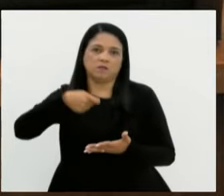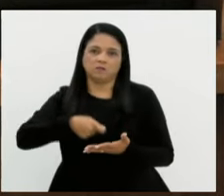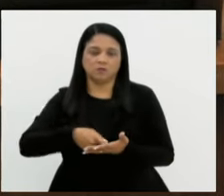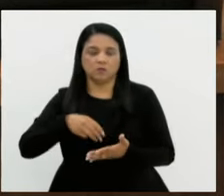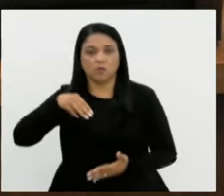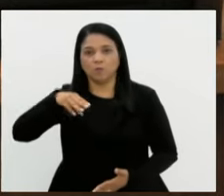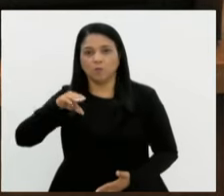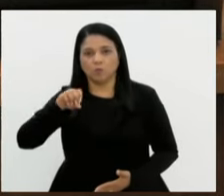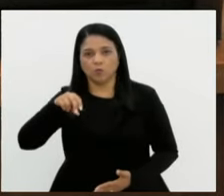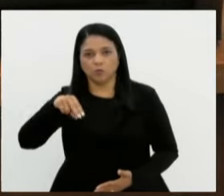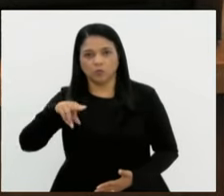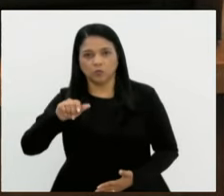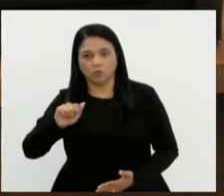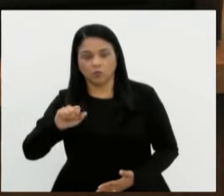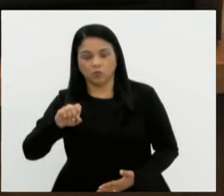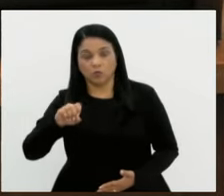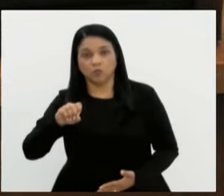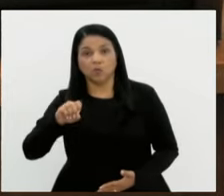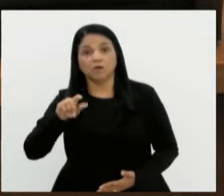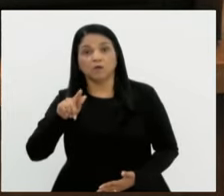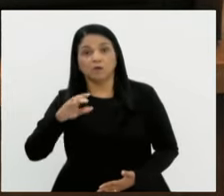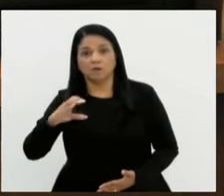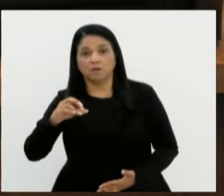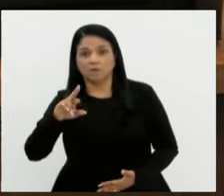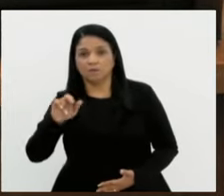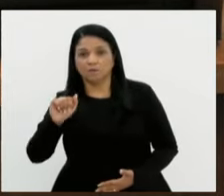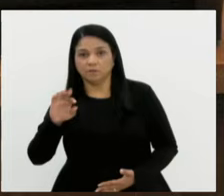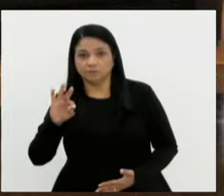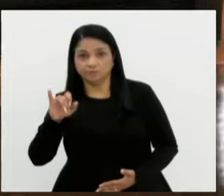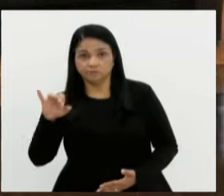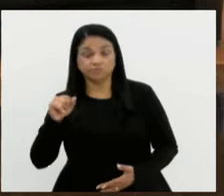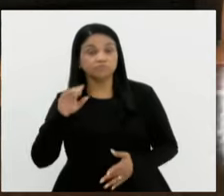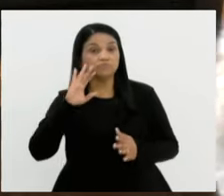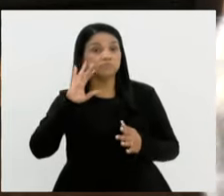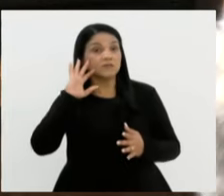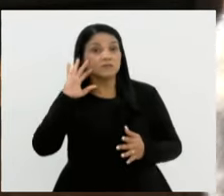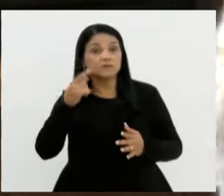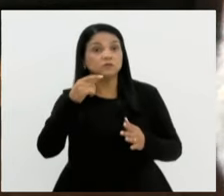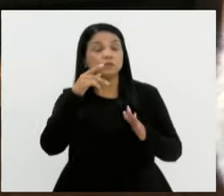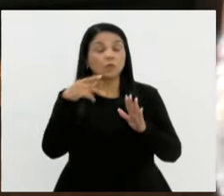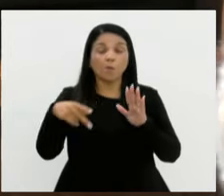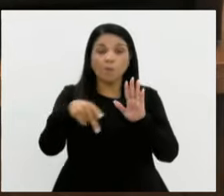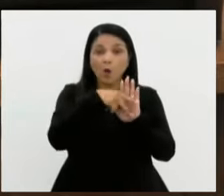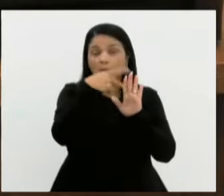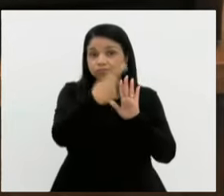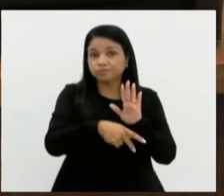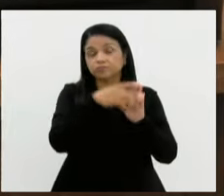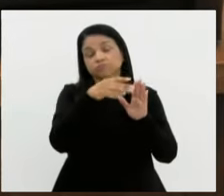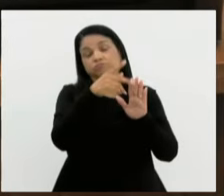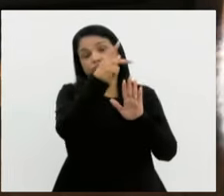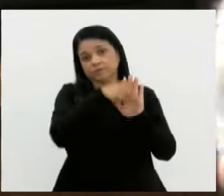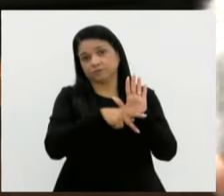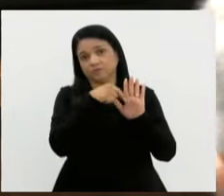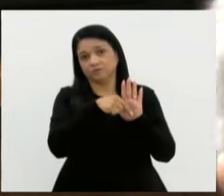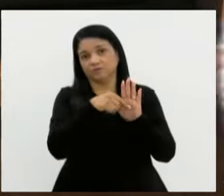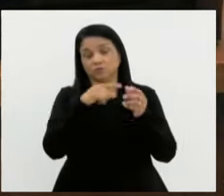bem. Imediatamente, a solução foi dada no próprio projeto, que no segundo artigo dizia